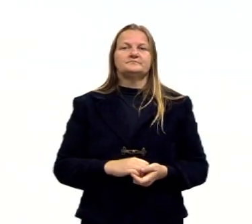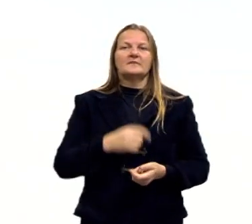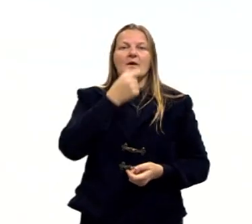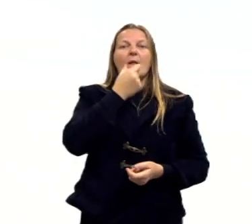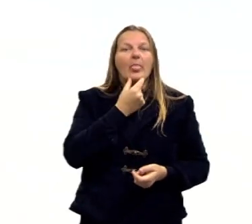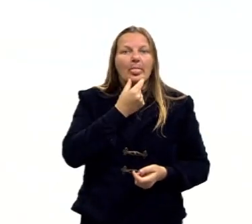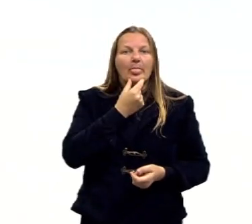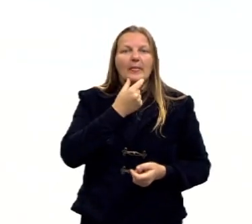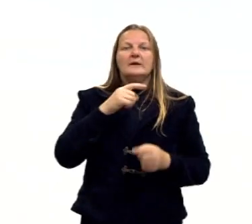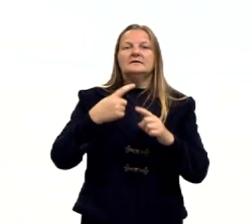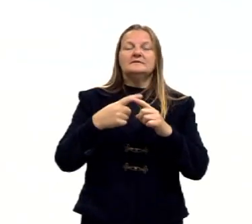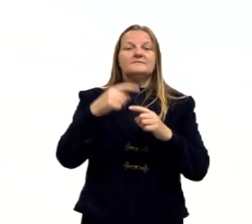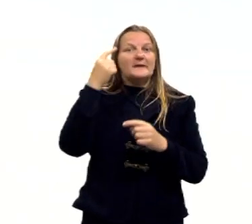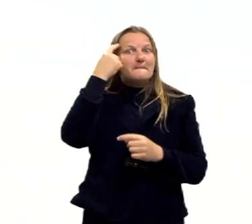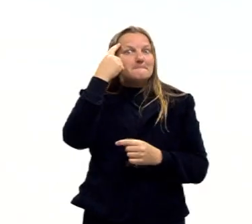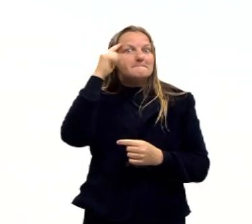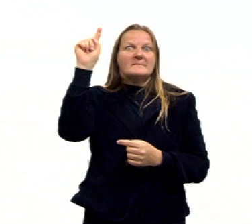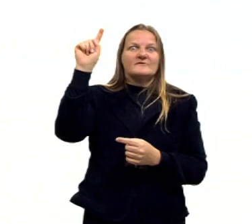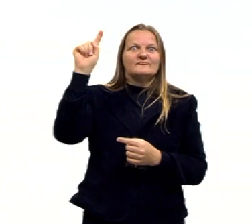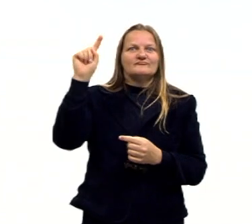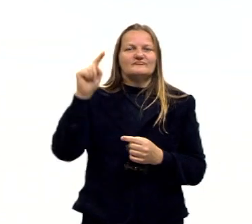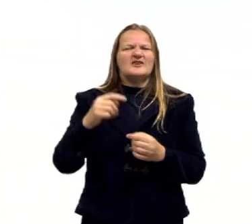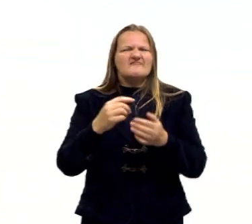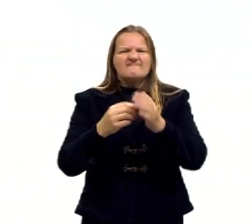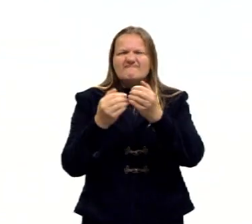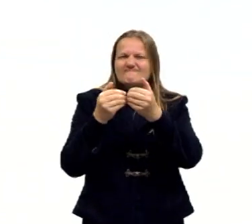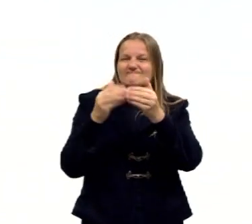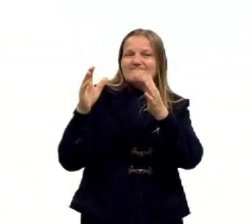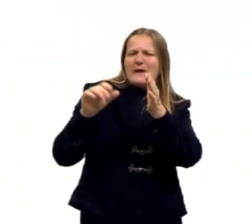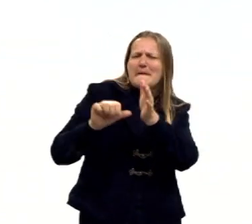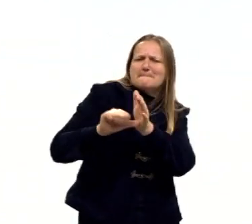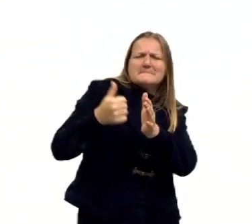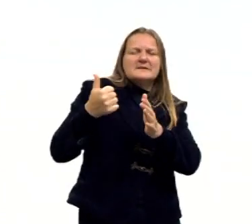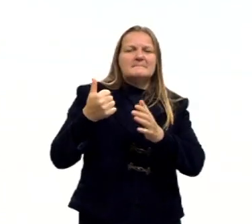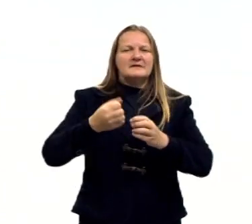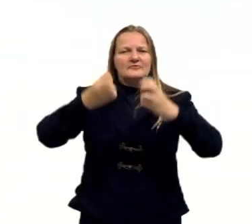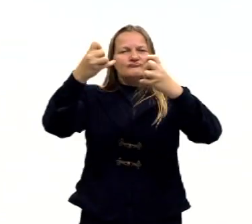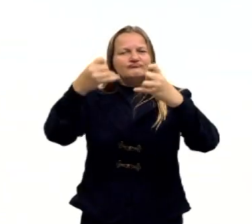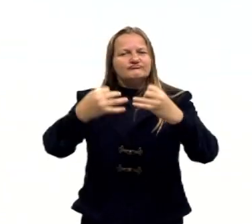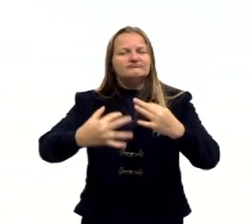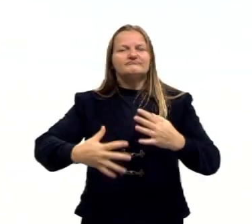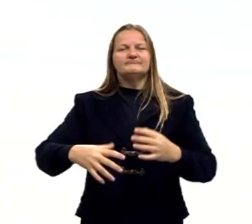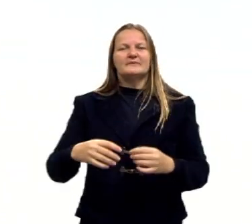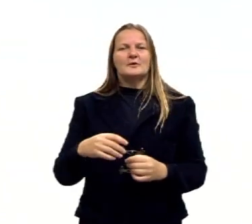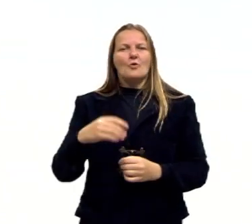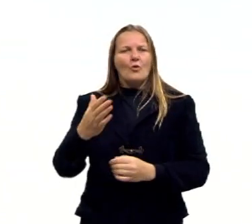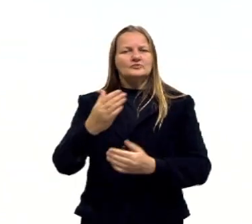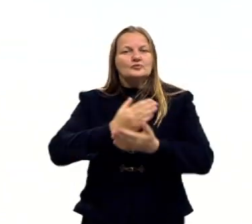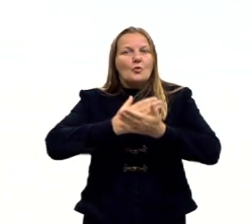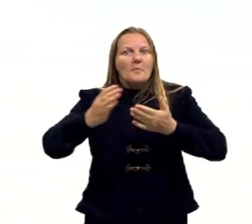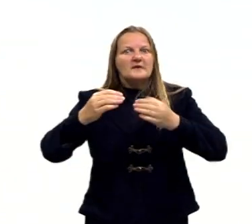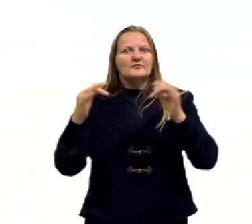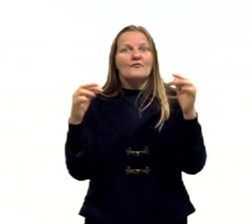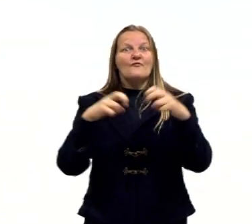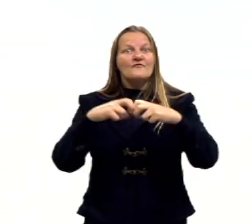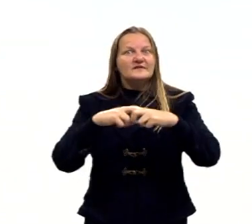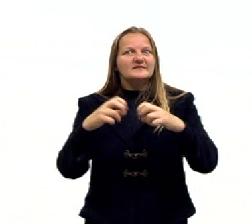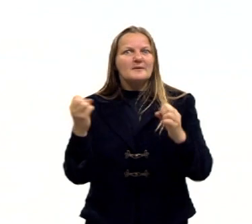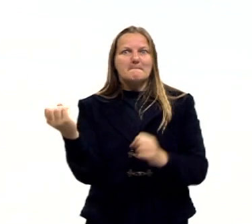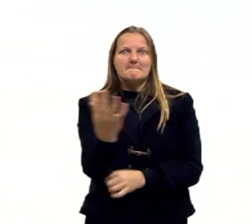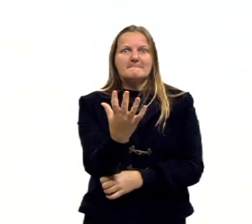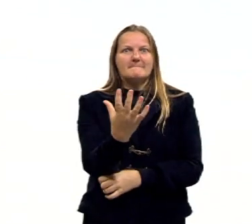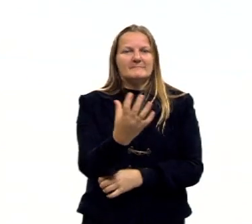então as tem é um dos precursores né dos fundadores aí onde a gente considera o início da física moderna